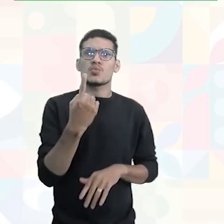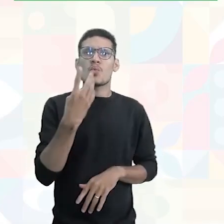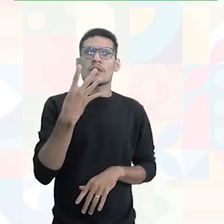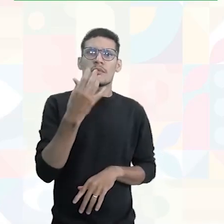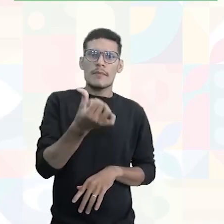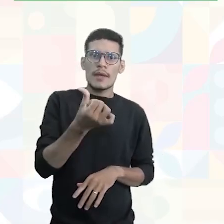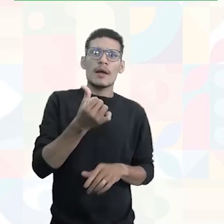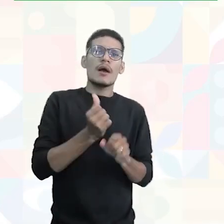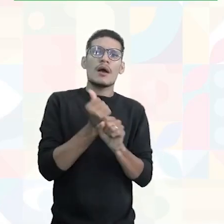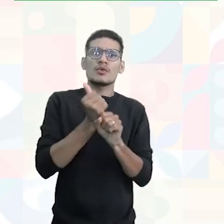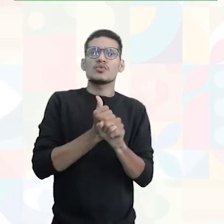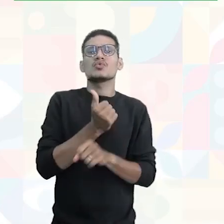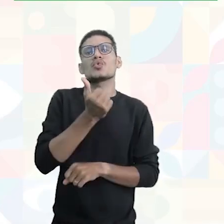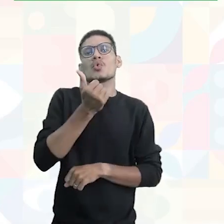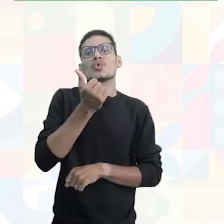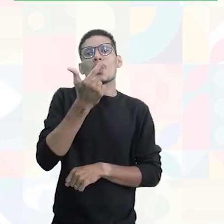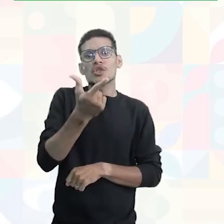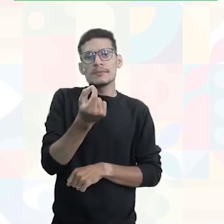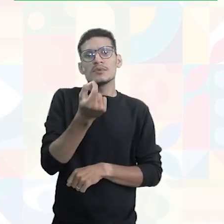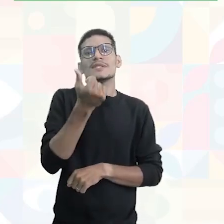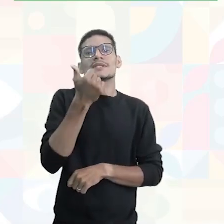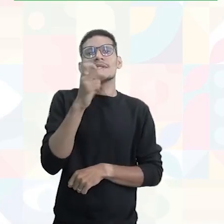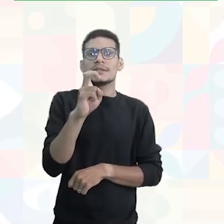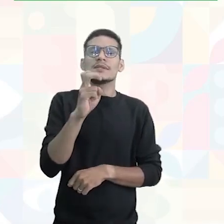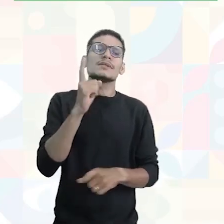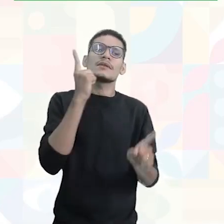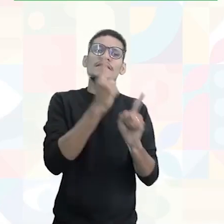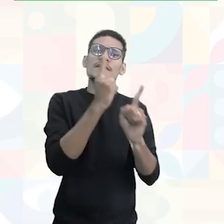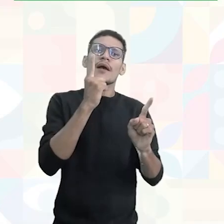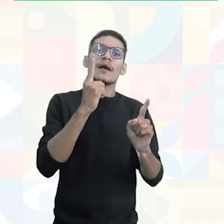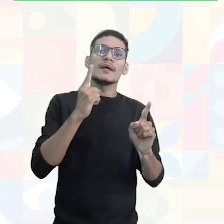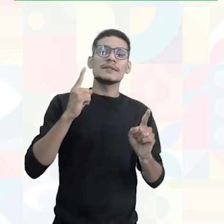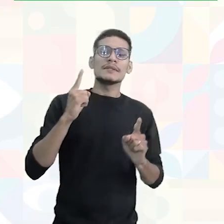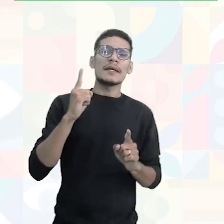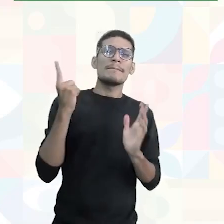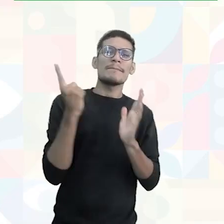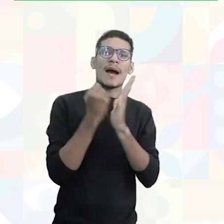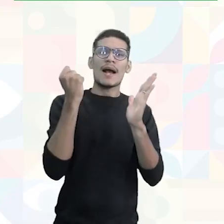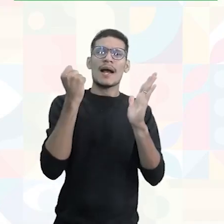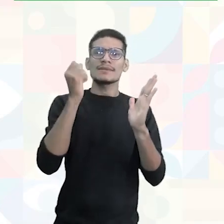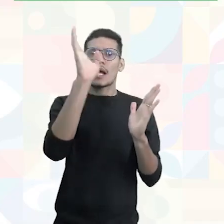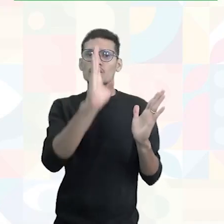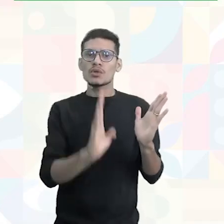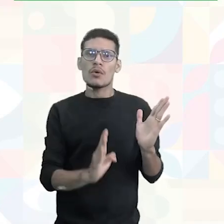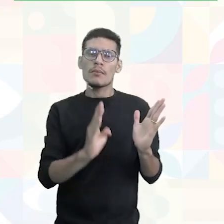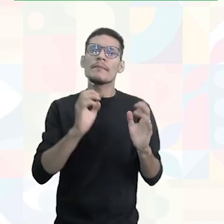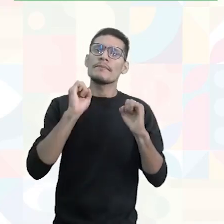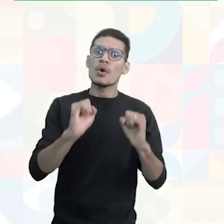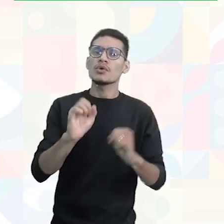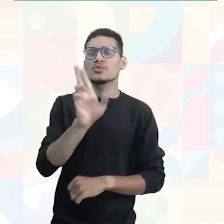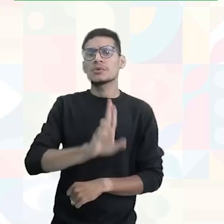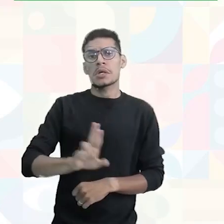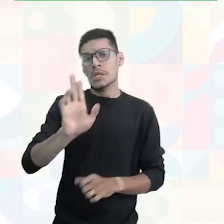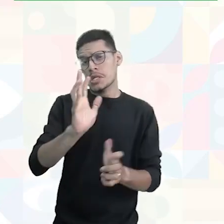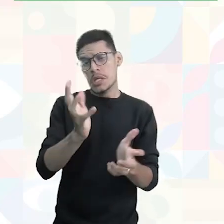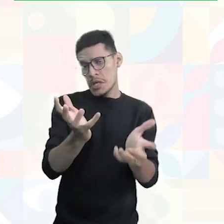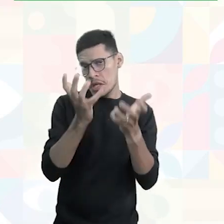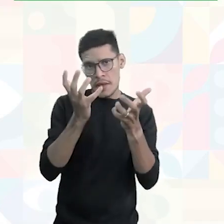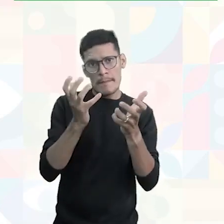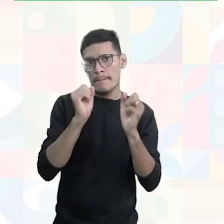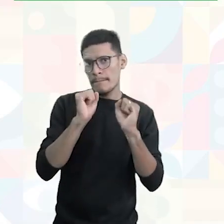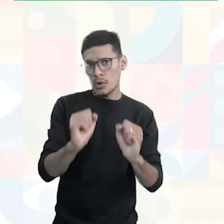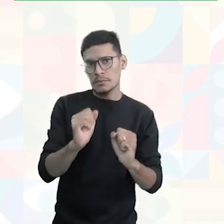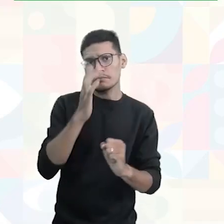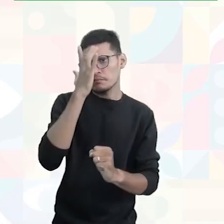de 2015, ela identifica aí que esse símbolo nacional ele pode ser usado querendo, né, pessoas